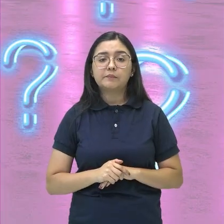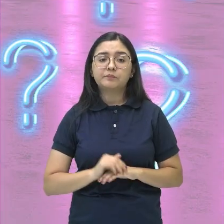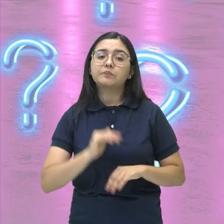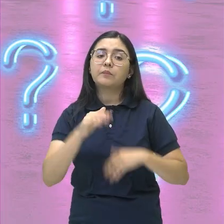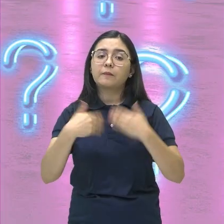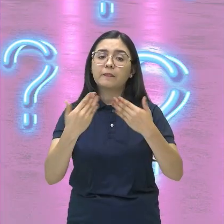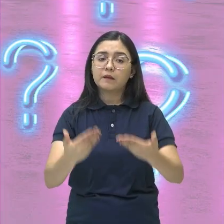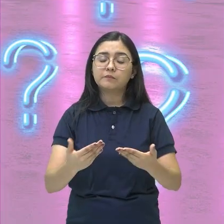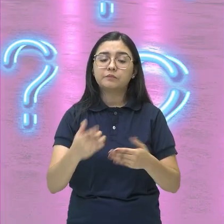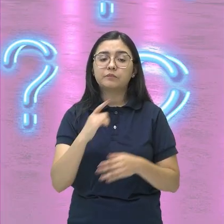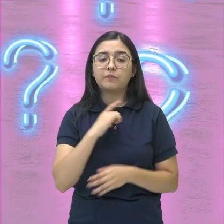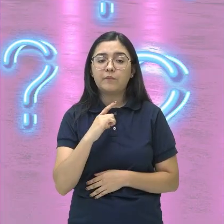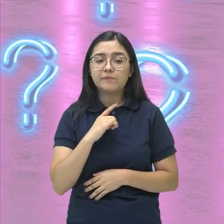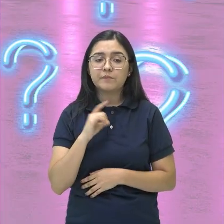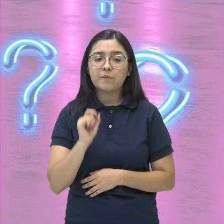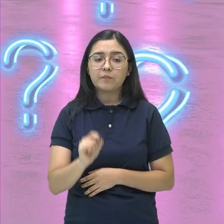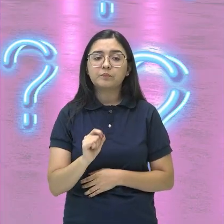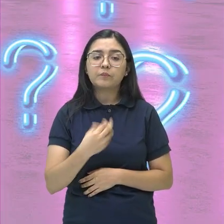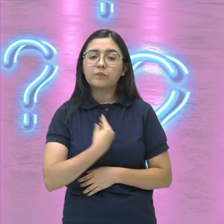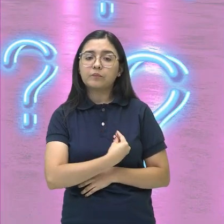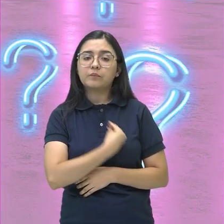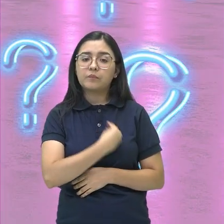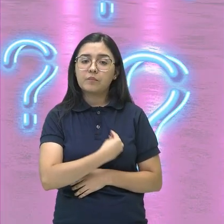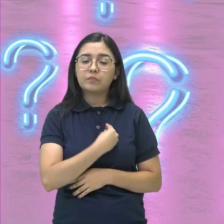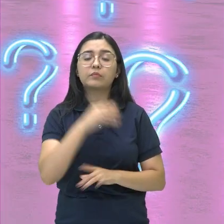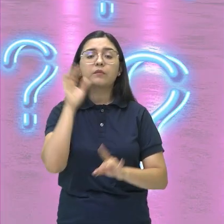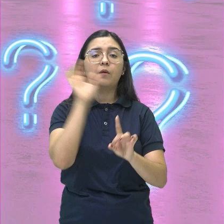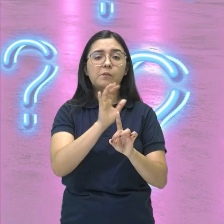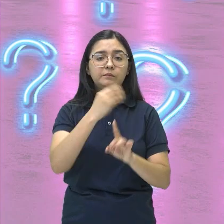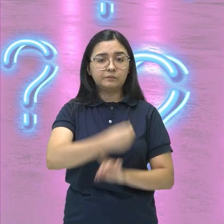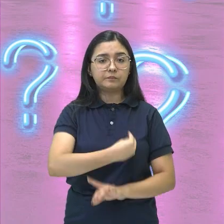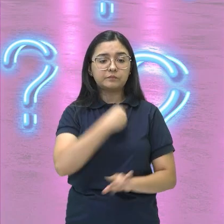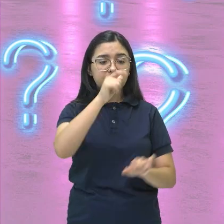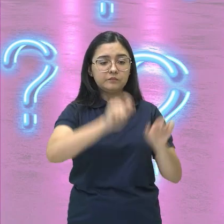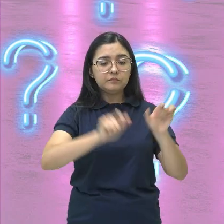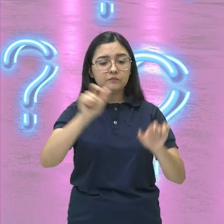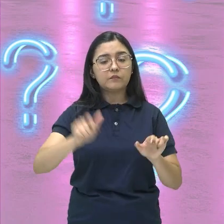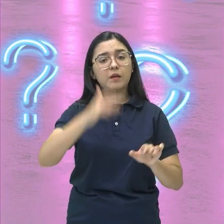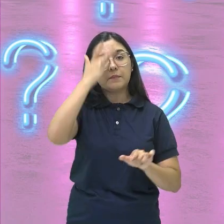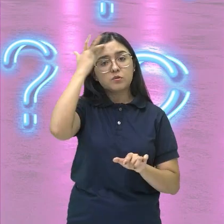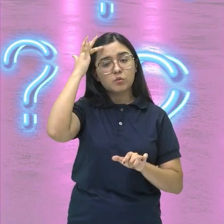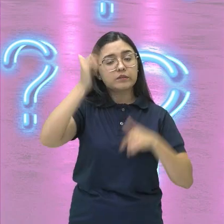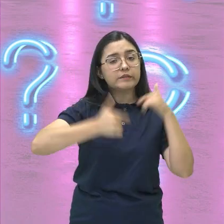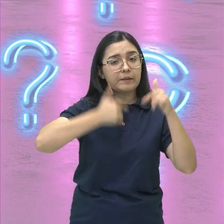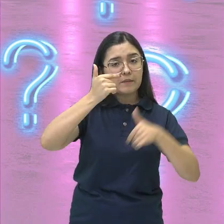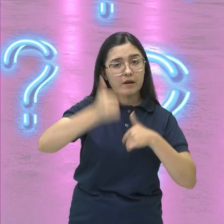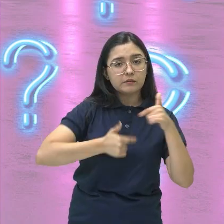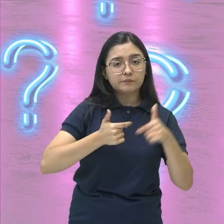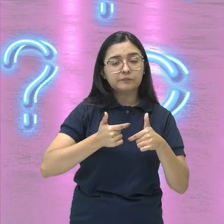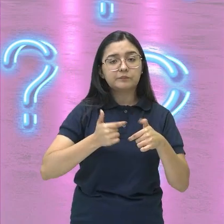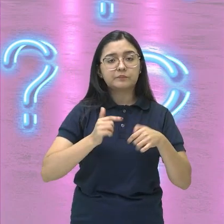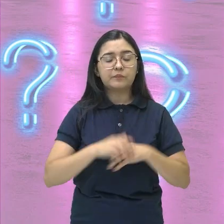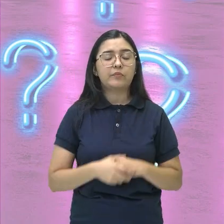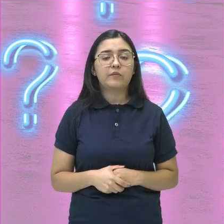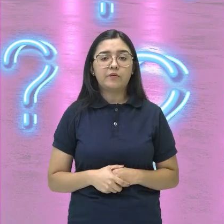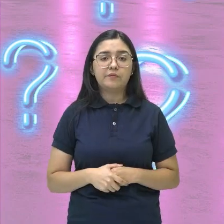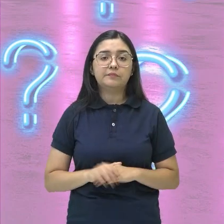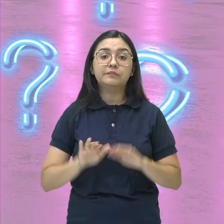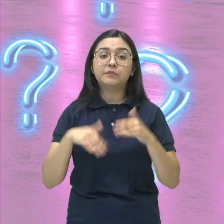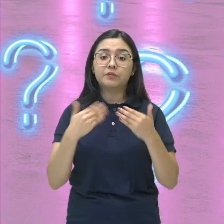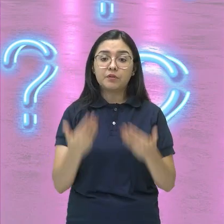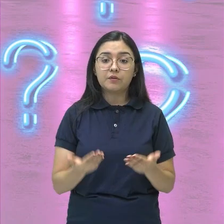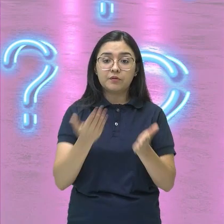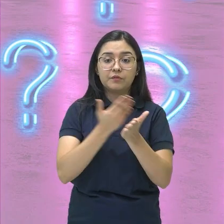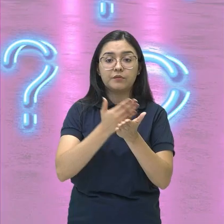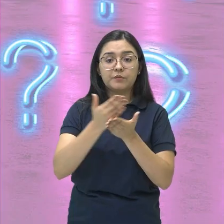desdobramento, ele vai tocar o quê? A vida das pessoas, a vida do trabalhador. Então, vamos